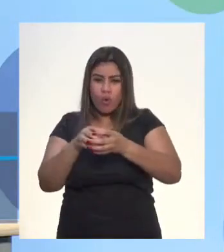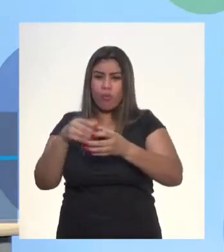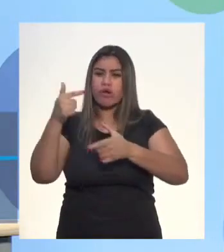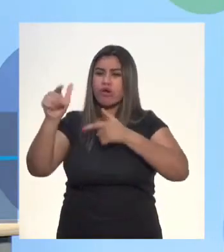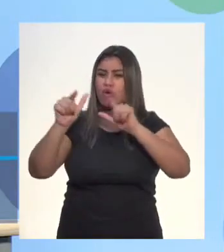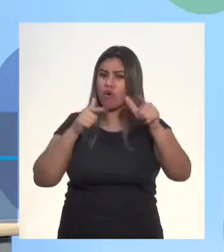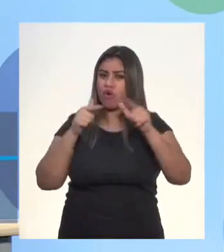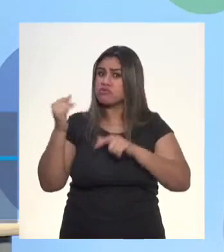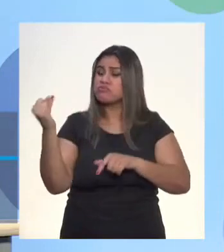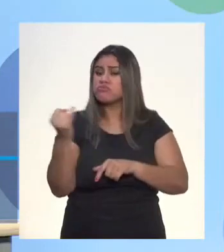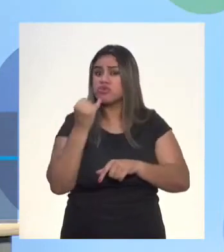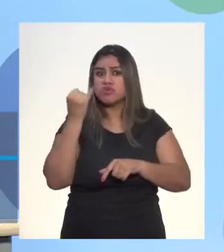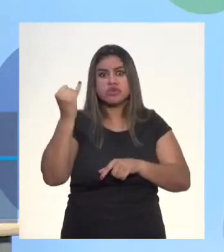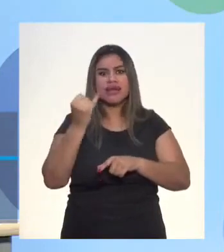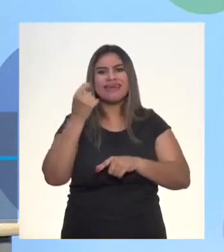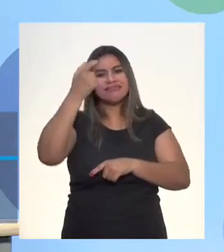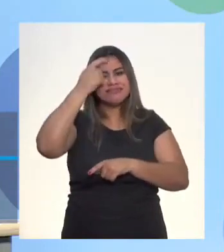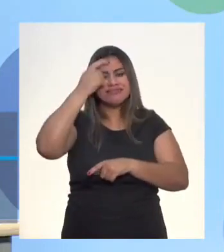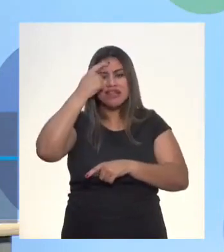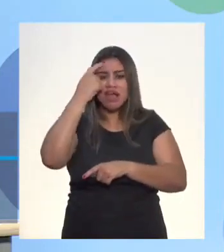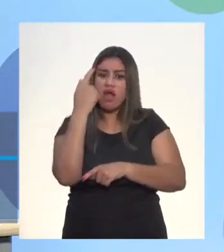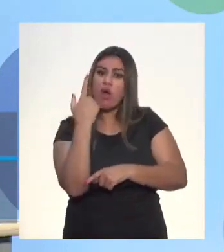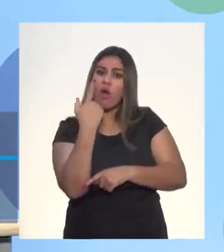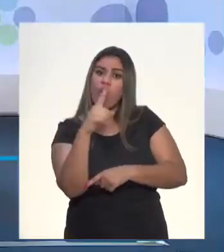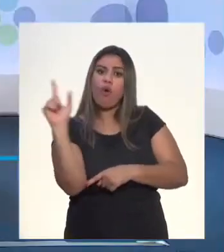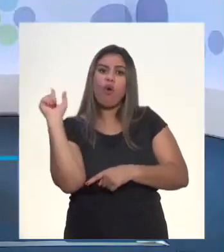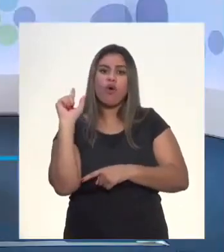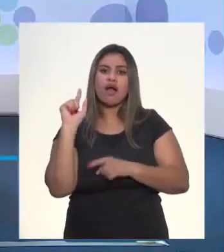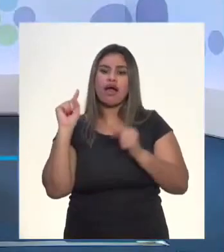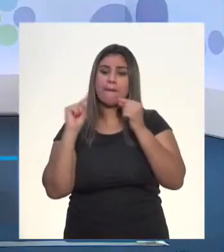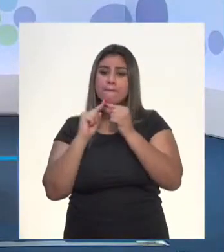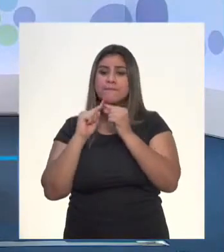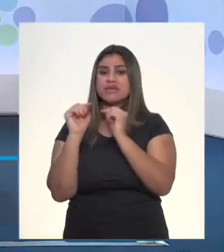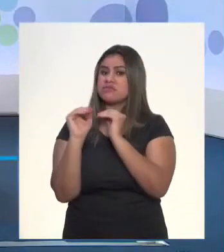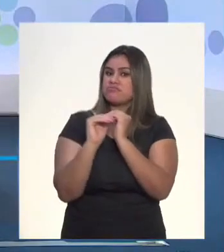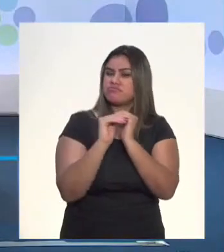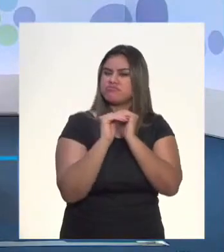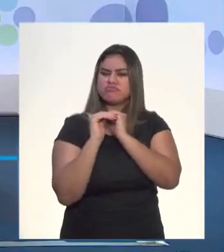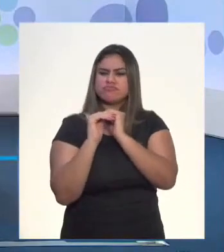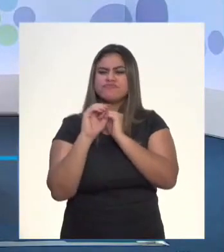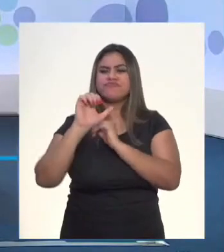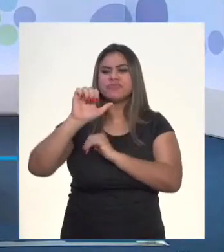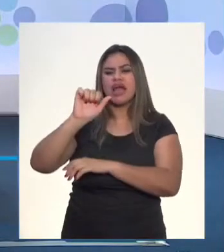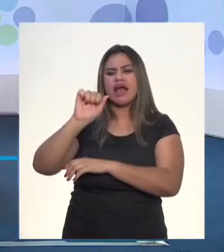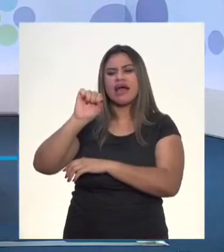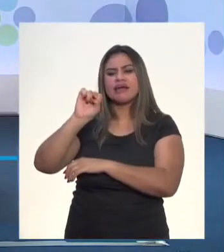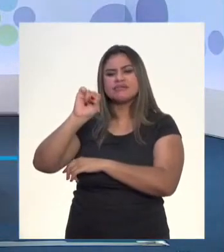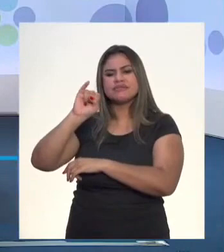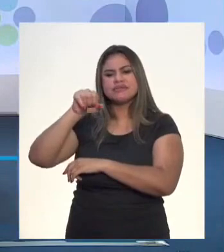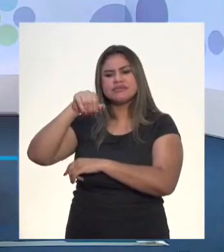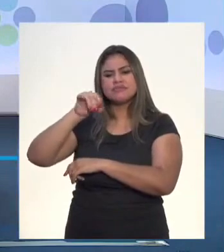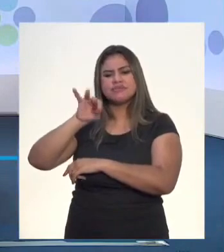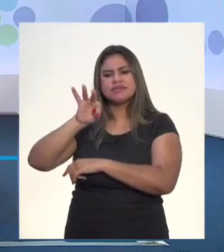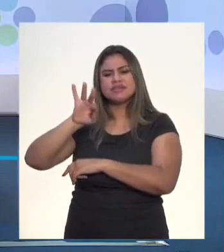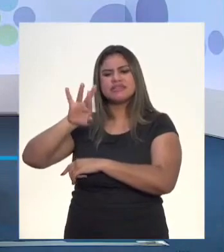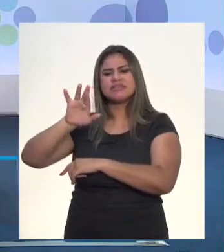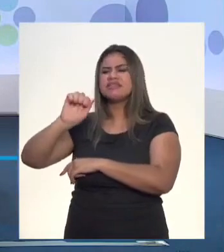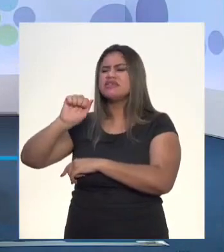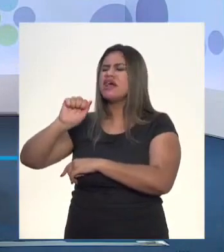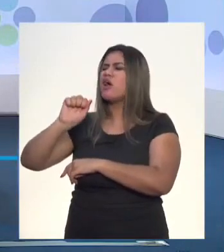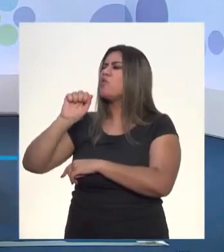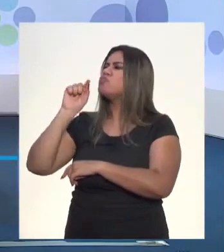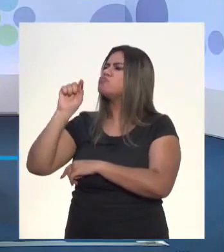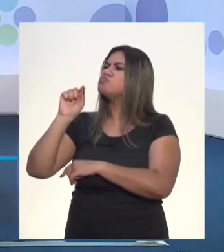o que remete a um outro conceito, a outra imagem, que é de assimetria. Fabi, o que é uma assimetria, algo assimétrico?